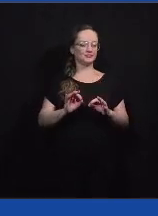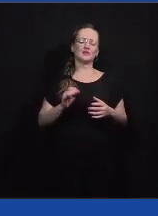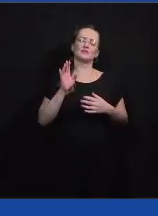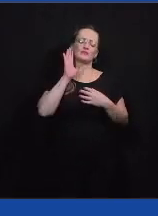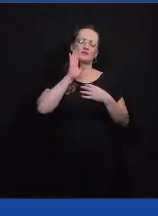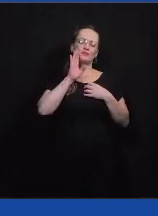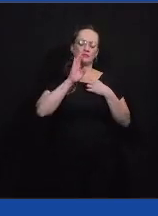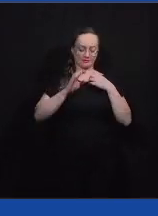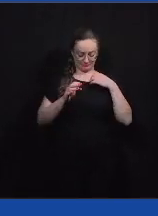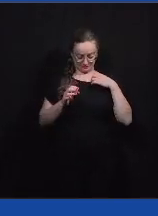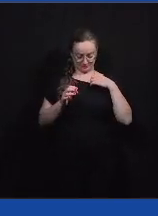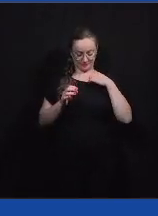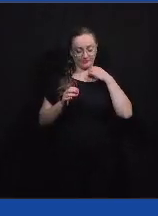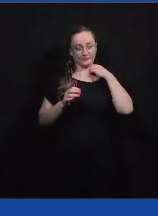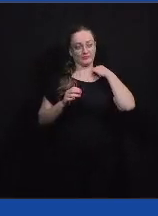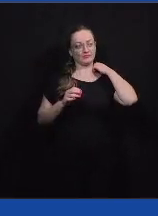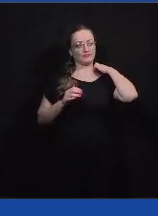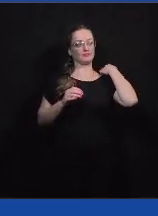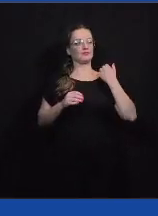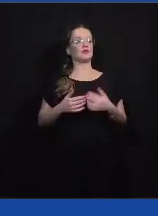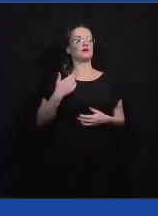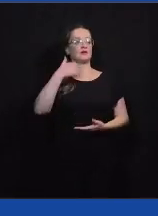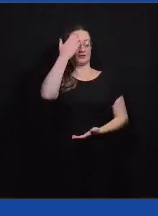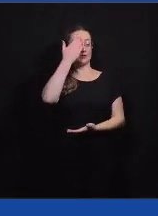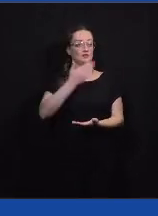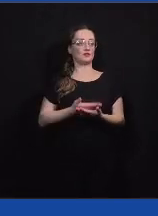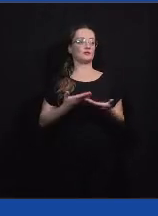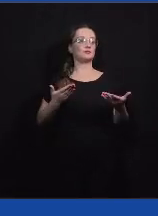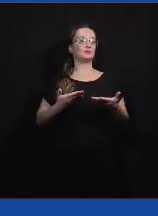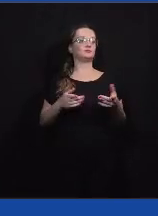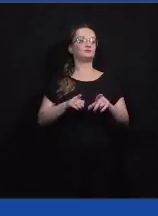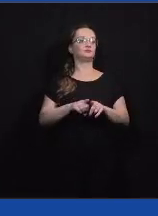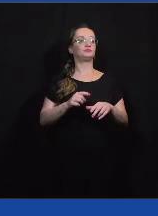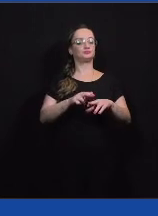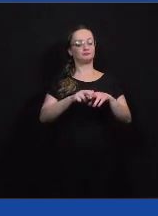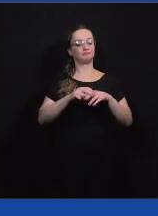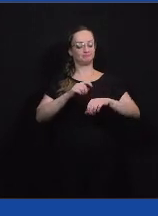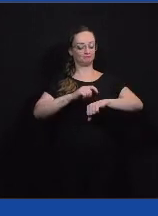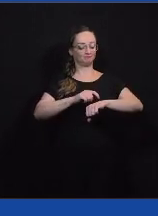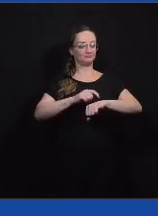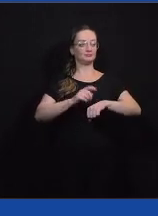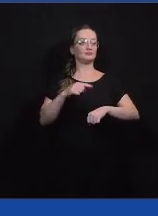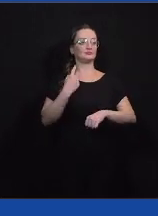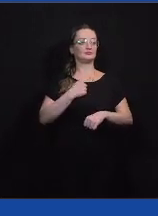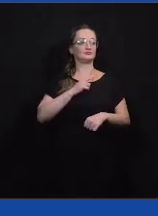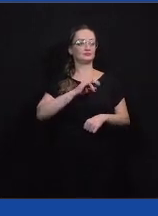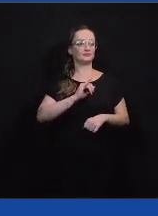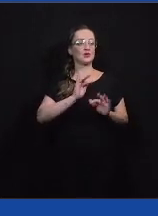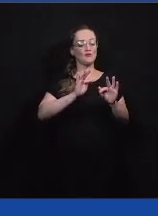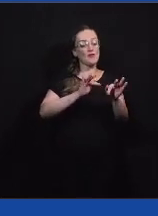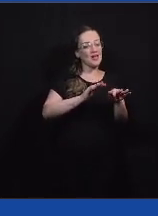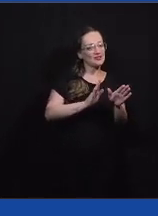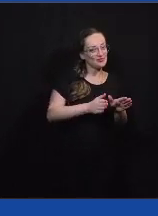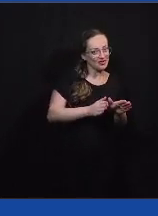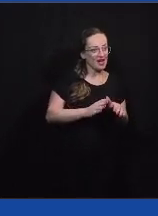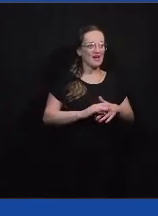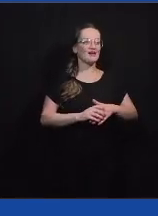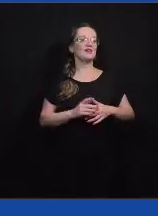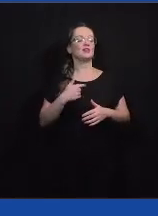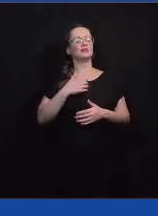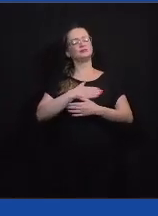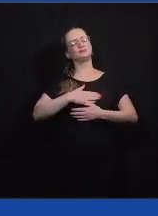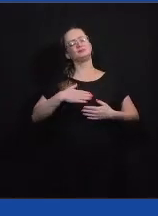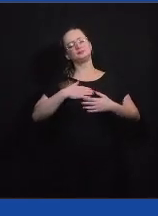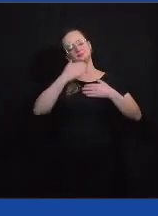bacana é é isso que agora também pela questão do tempo nós estamos indo para os nossos sinais né É você